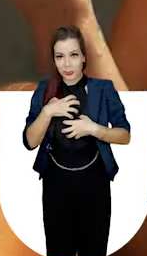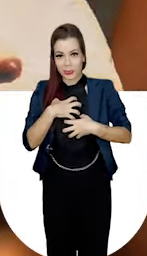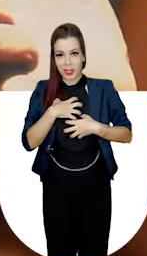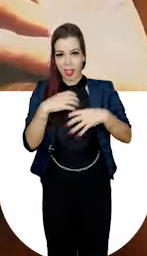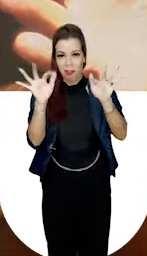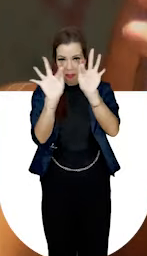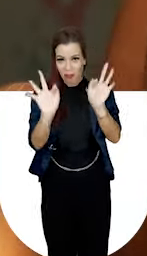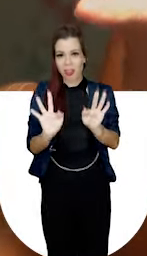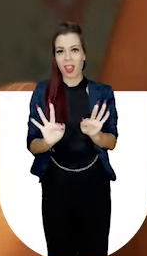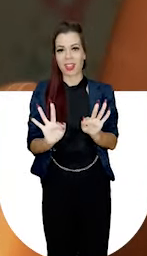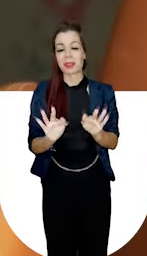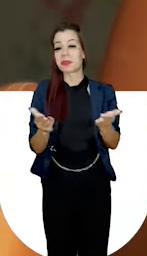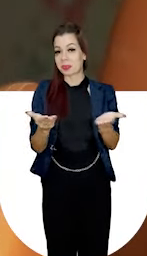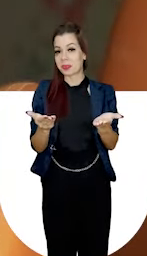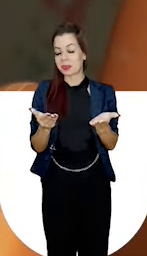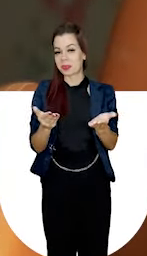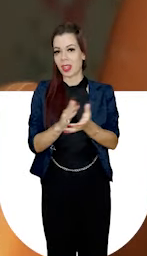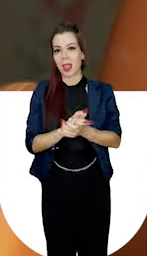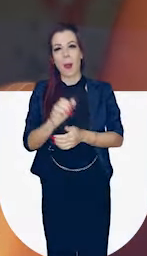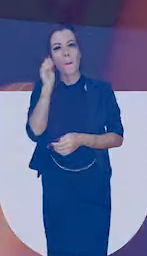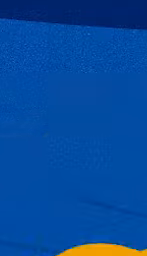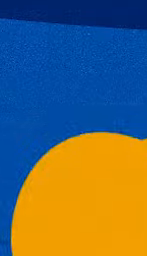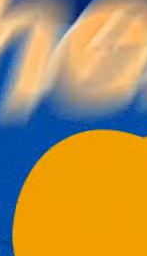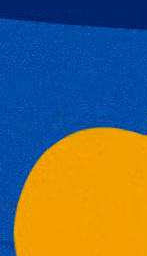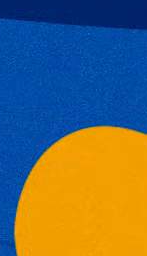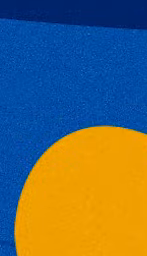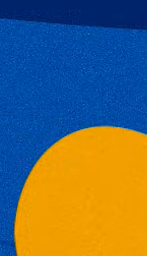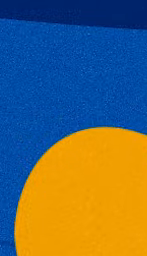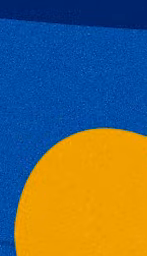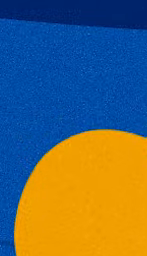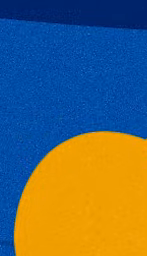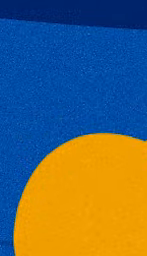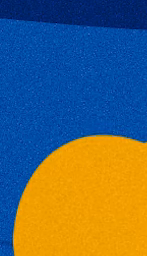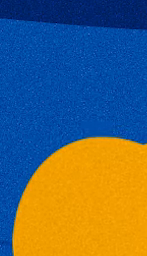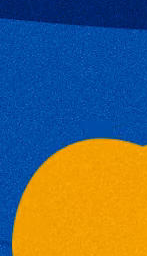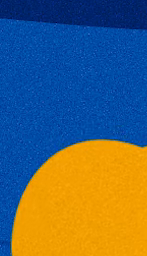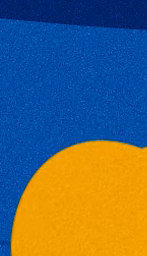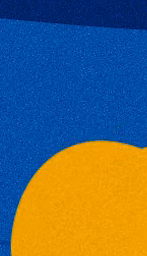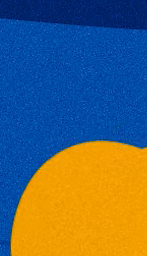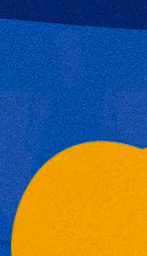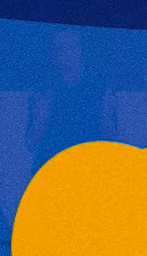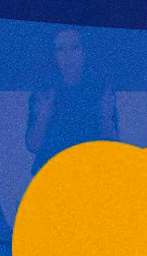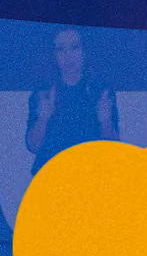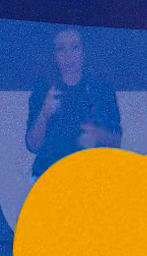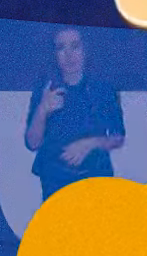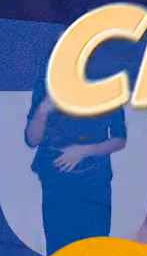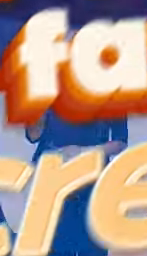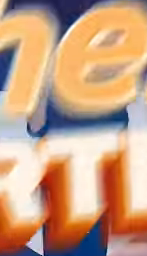Eu só quero ser feliz e hoje eu sou feliz, sabe? Mulheres fortes que fazem o MS